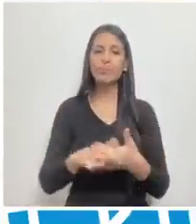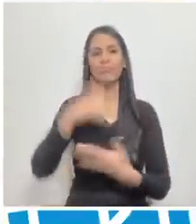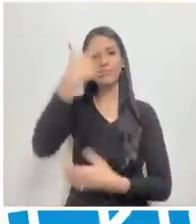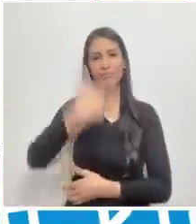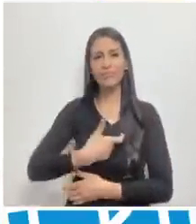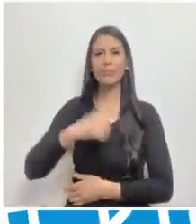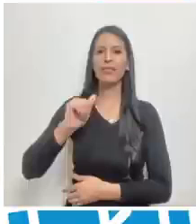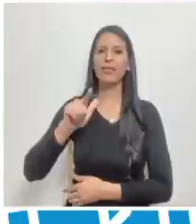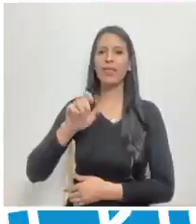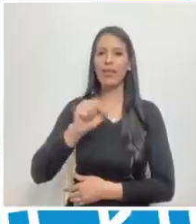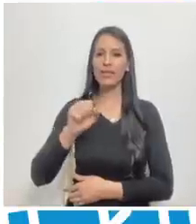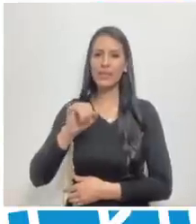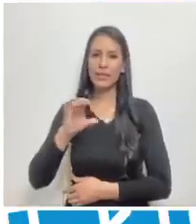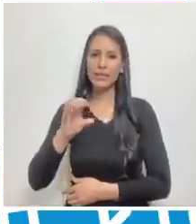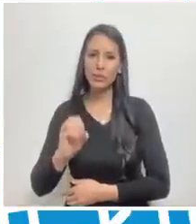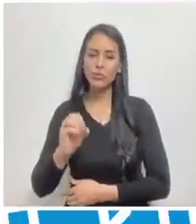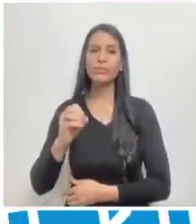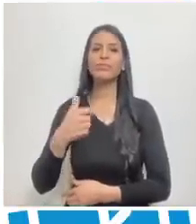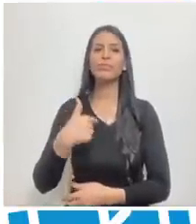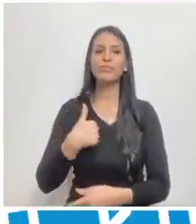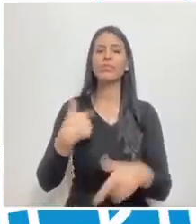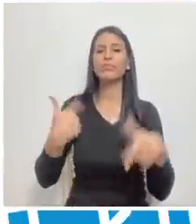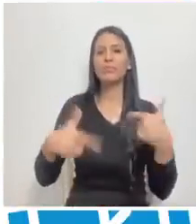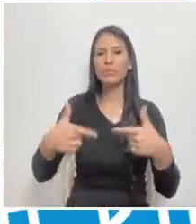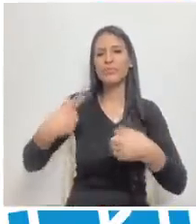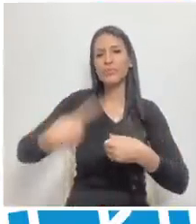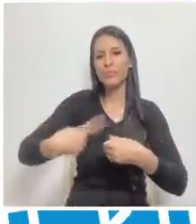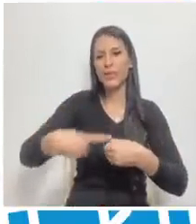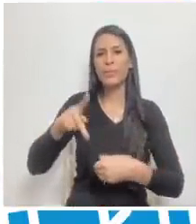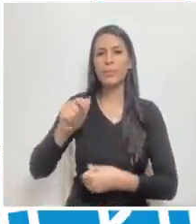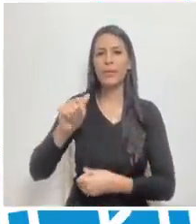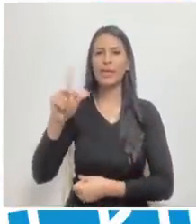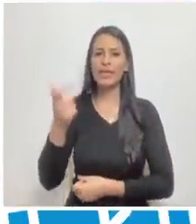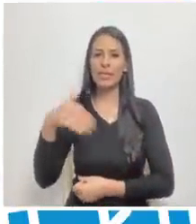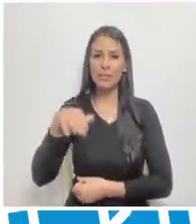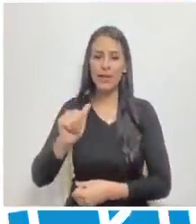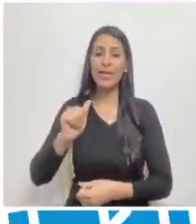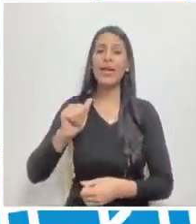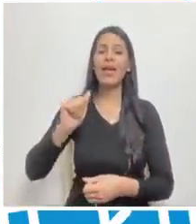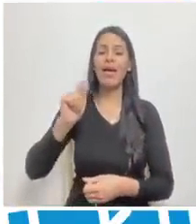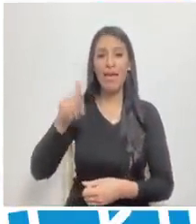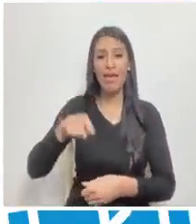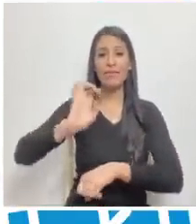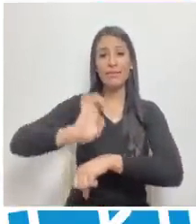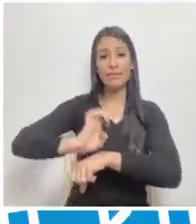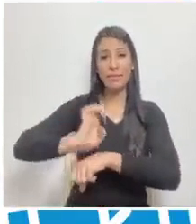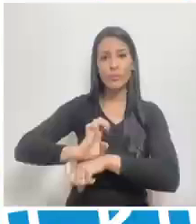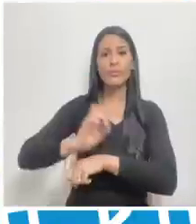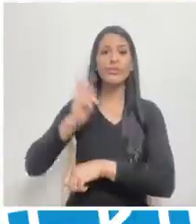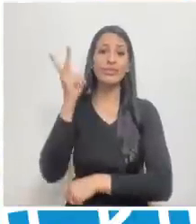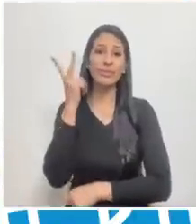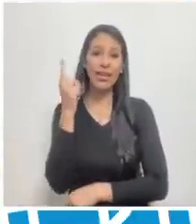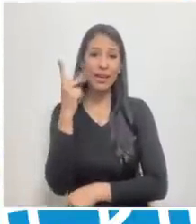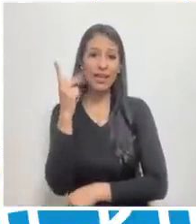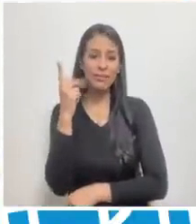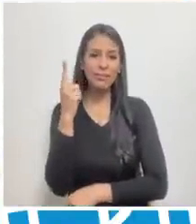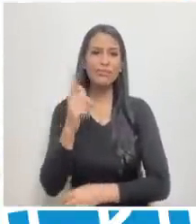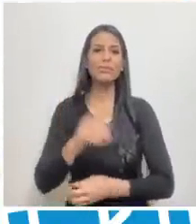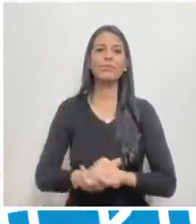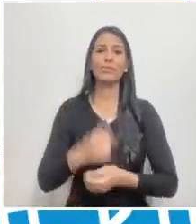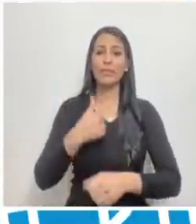sou dirigente municipal de educação do município de Palhano, aqui no estado do Ceará. Possuo pele da